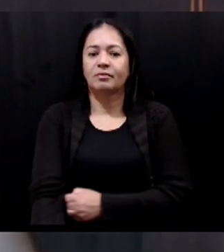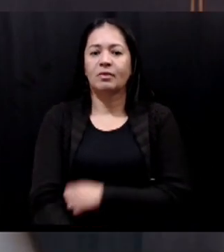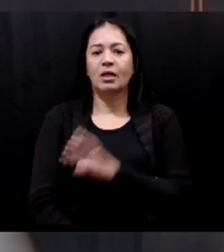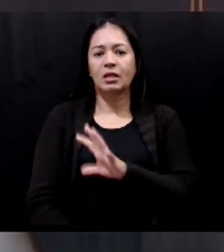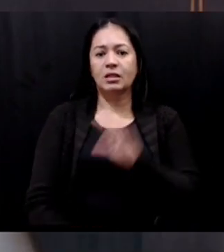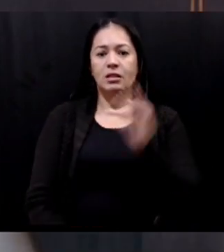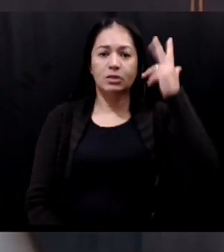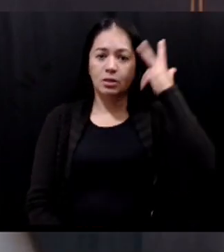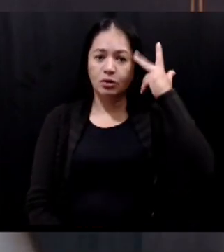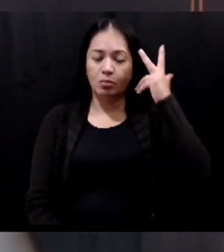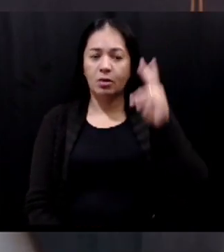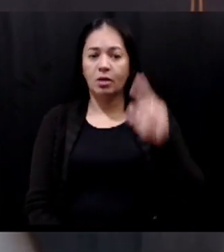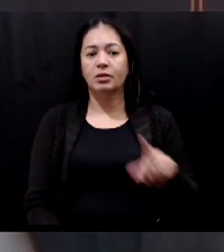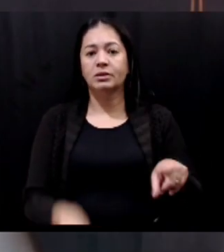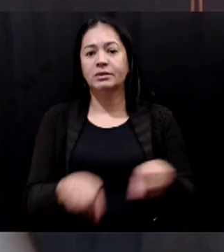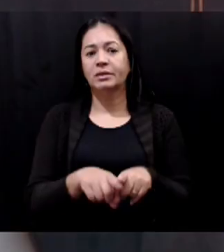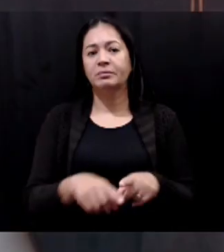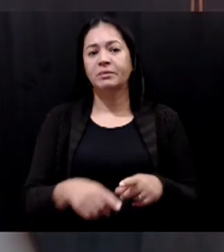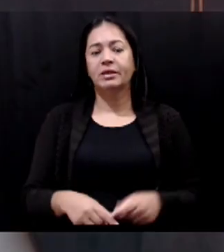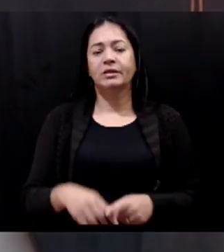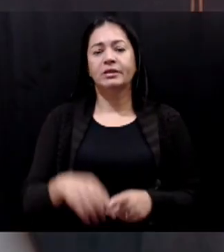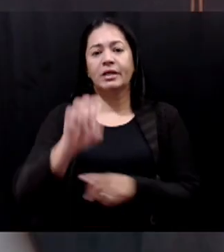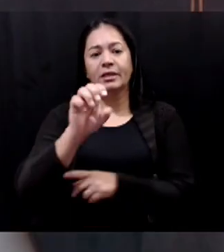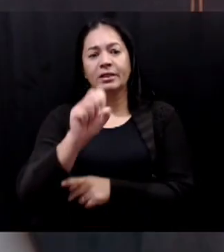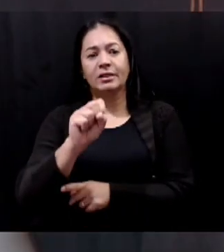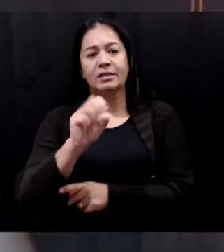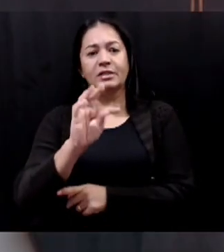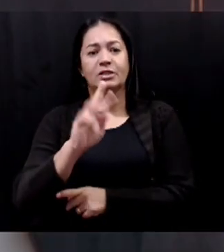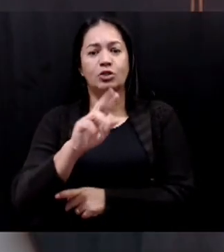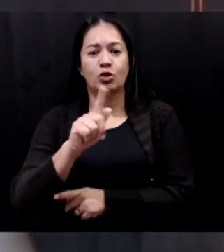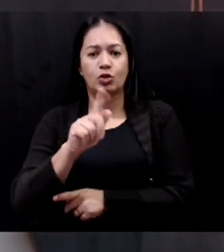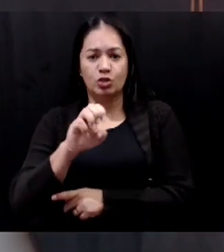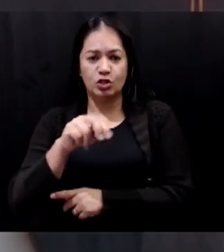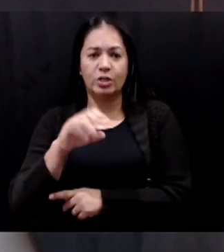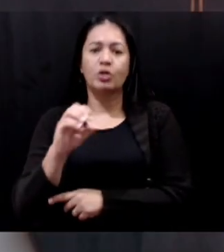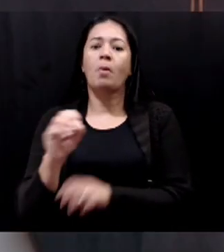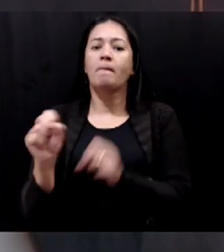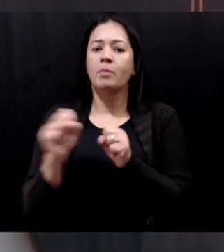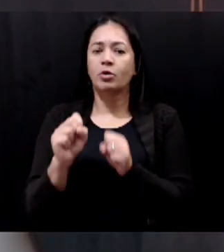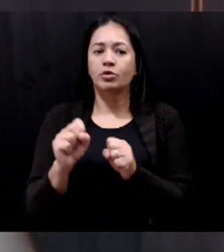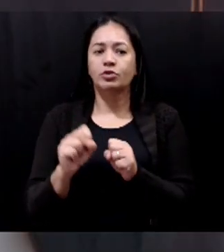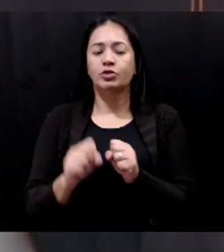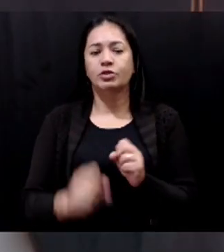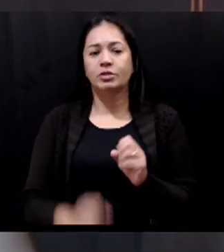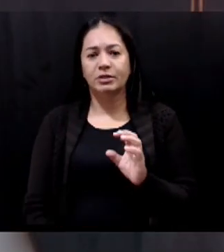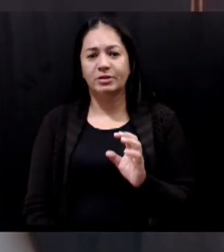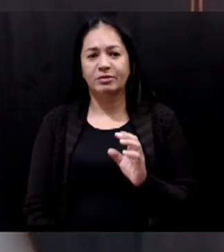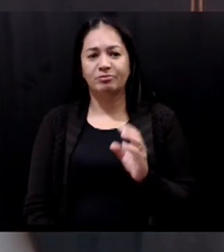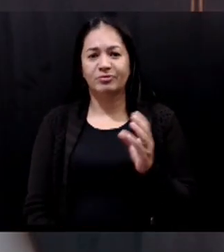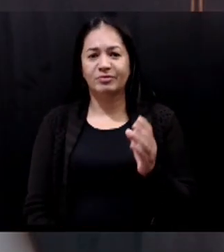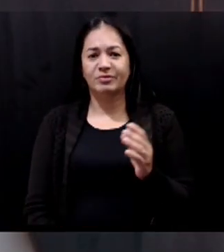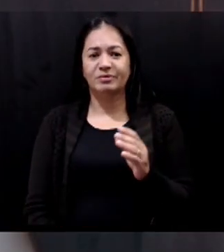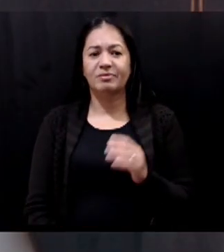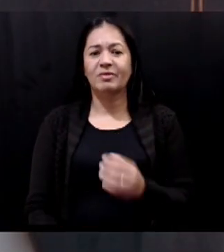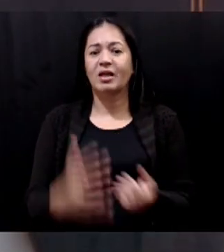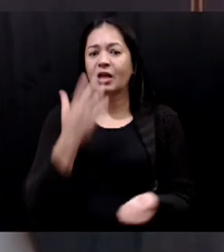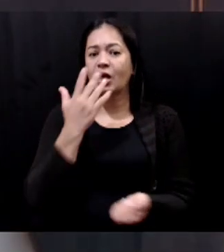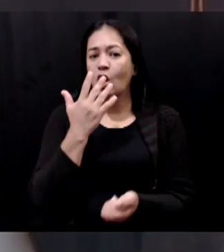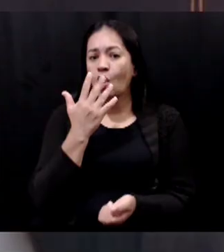essa baixa de estrogênio da menopausa pode levar à resistência à insulina, que faz com que a gente